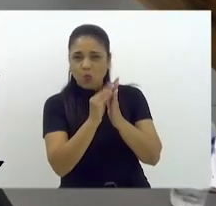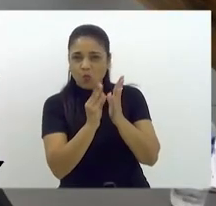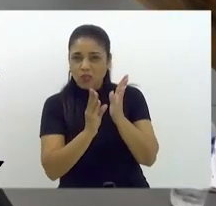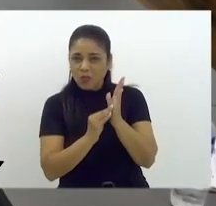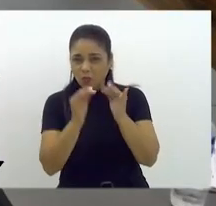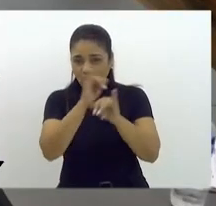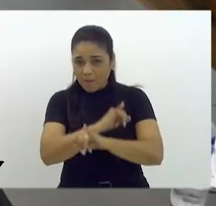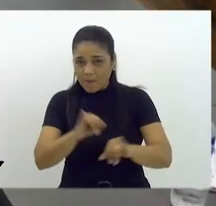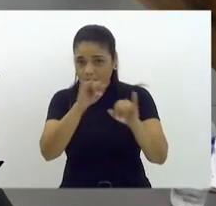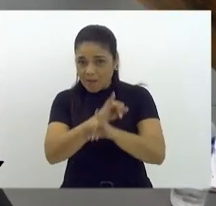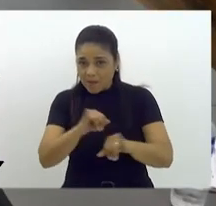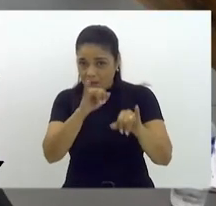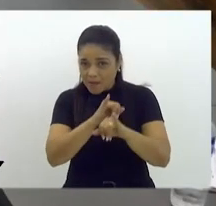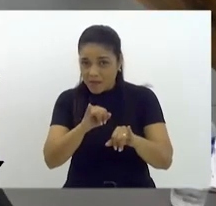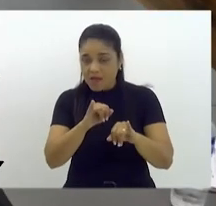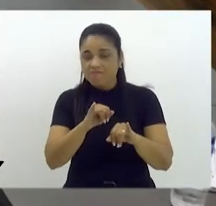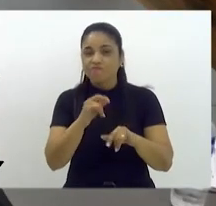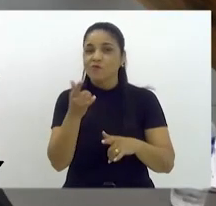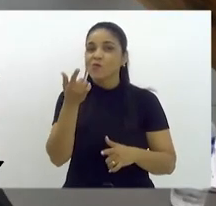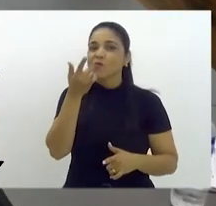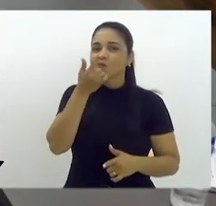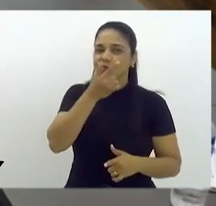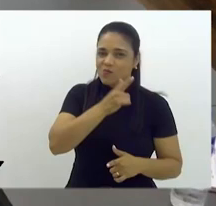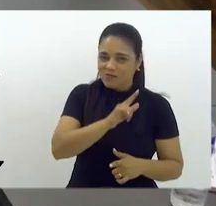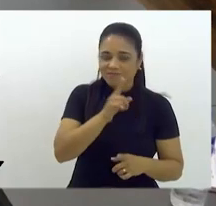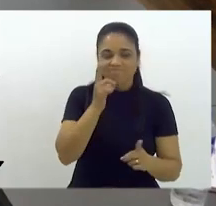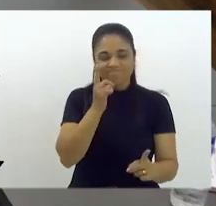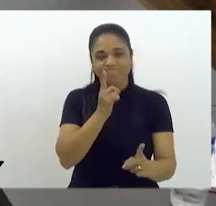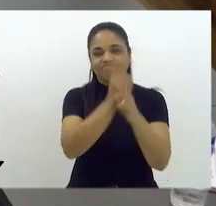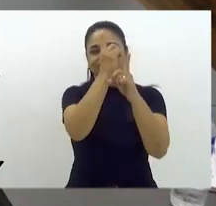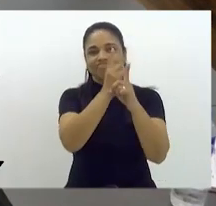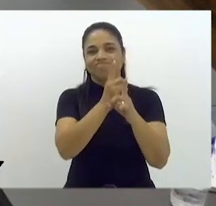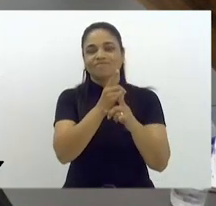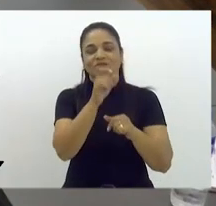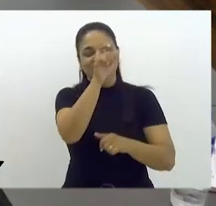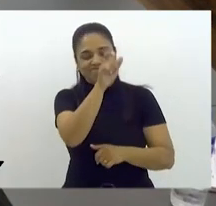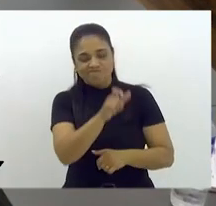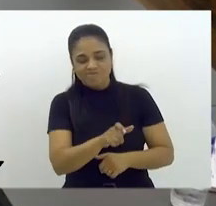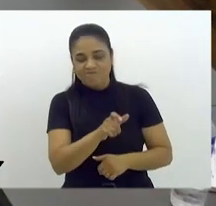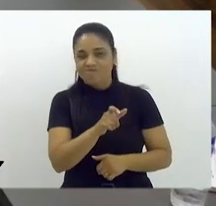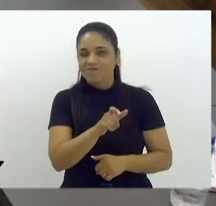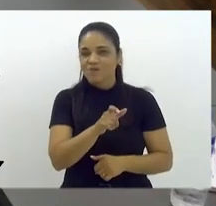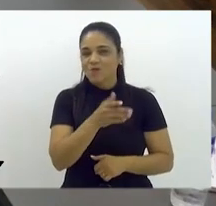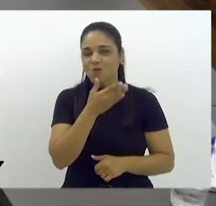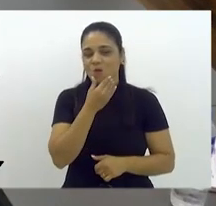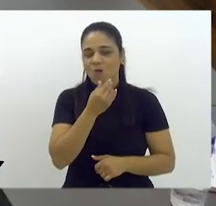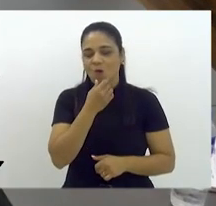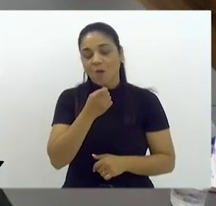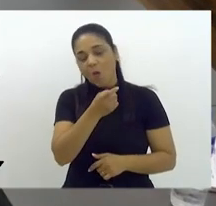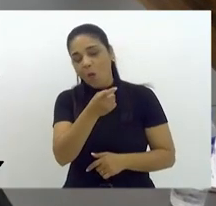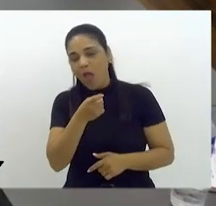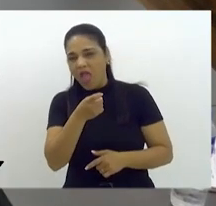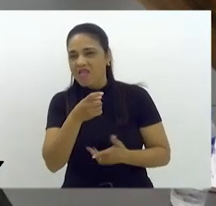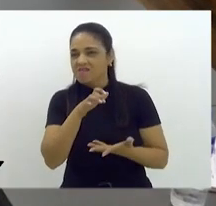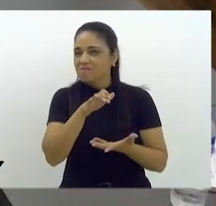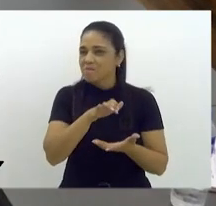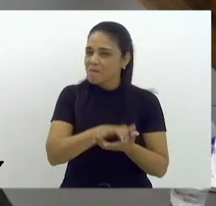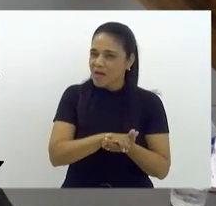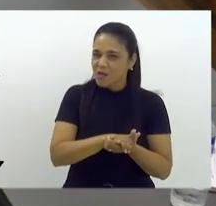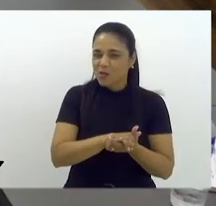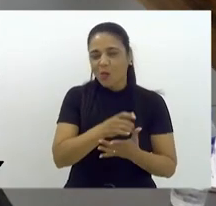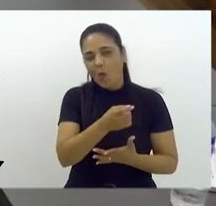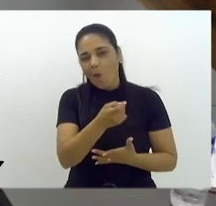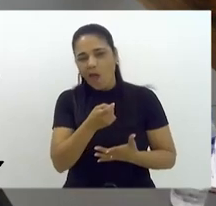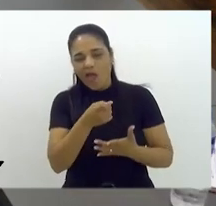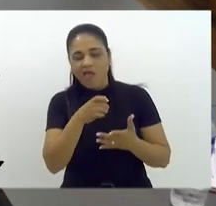divulgado a gente já consegue dizer que há indícios de que o autor é o ex-companheiro não